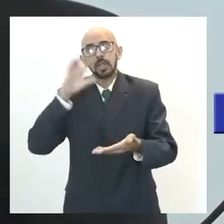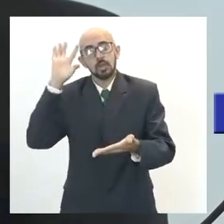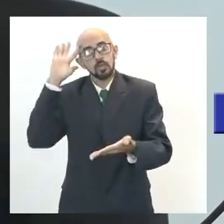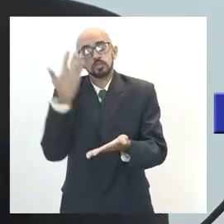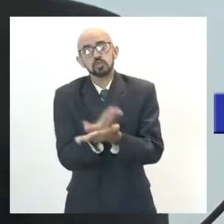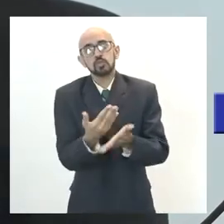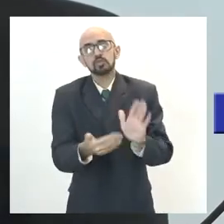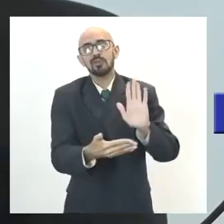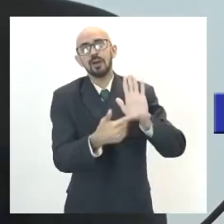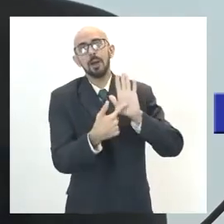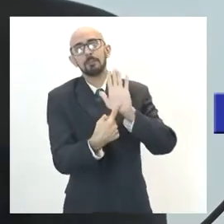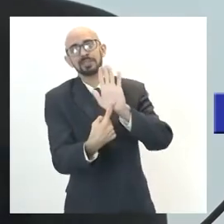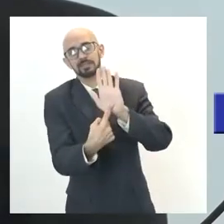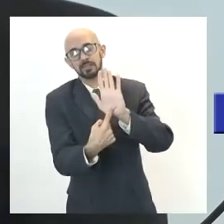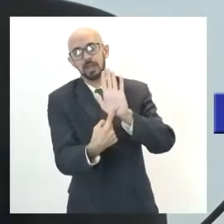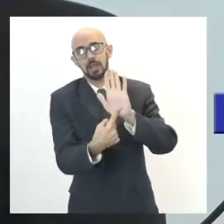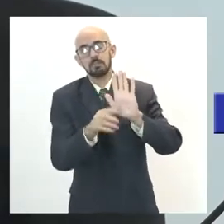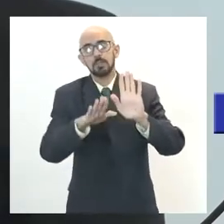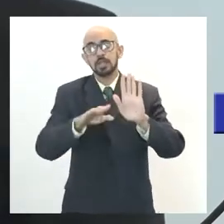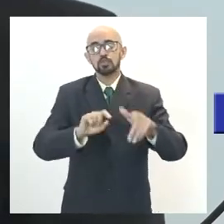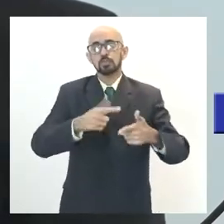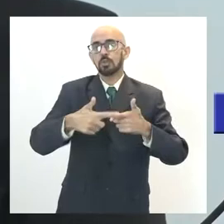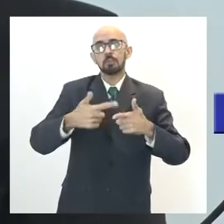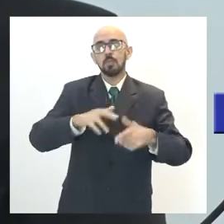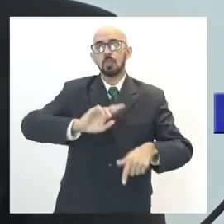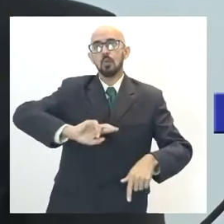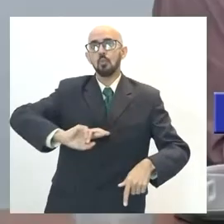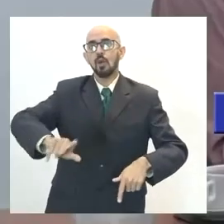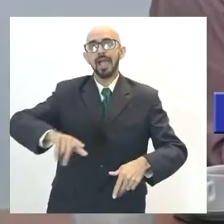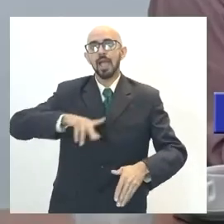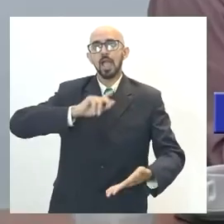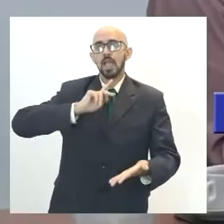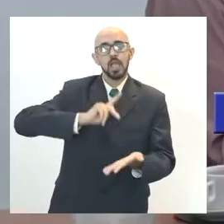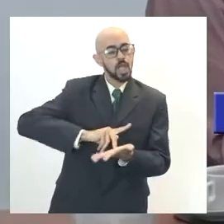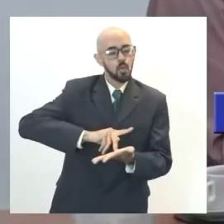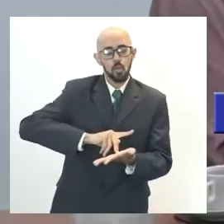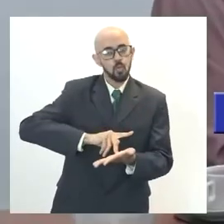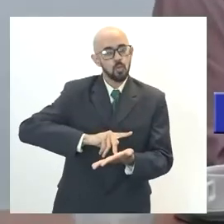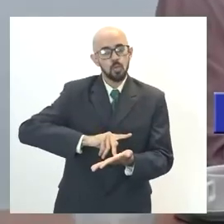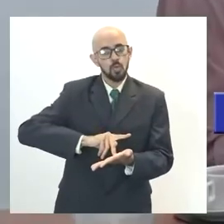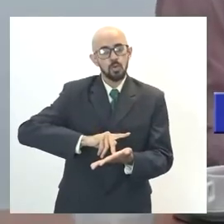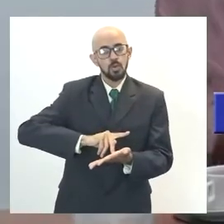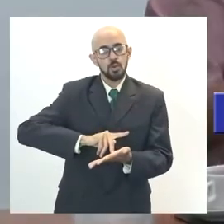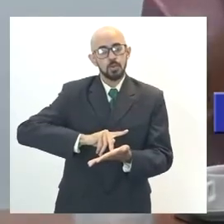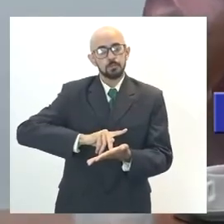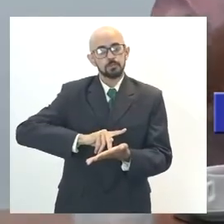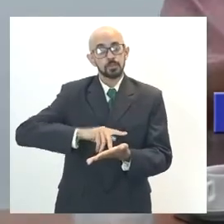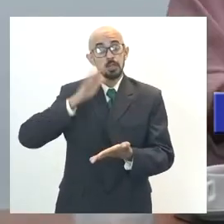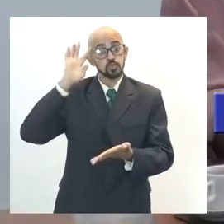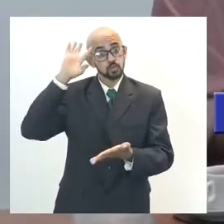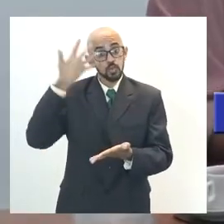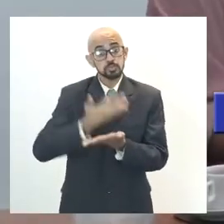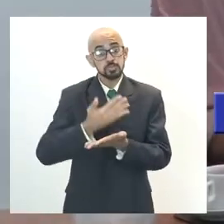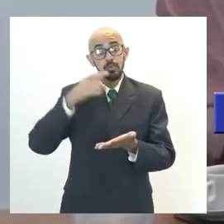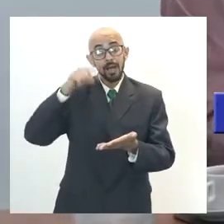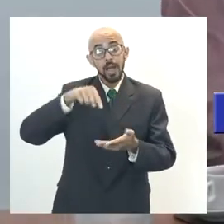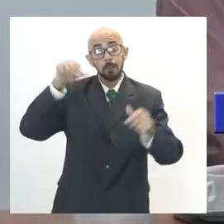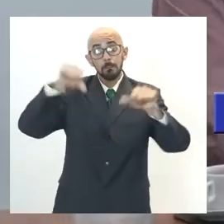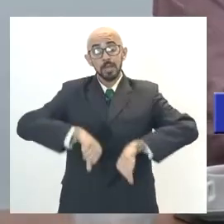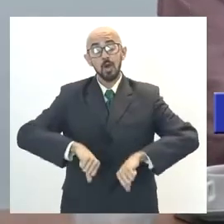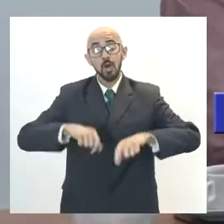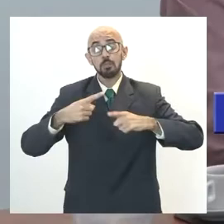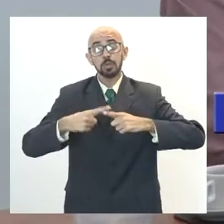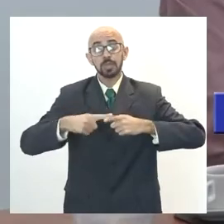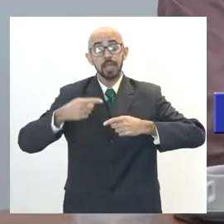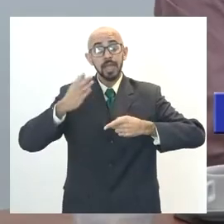é na nossa avaliação um problema real né um problema concreto e a solução de hora ainda porque a solução